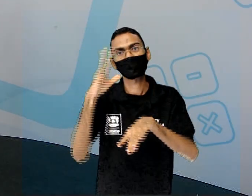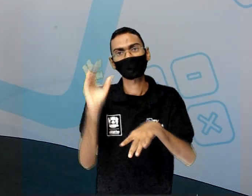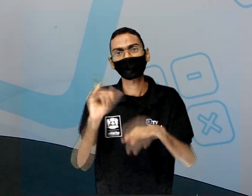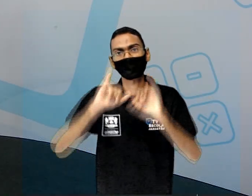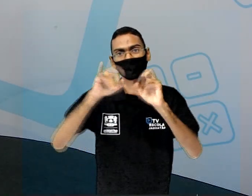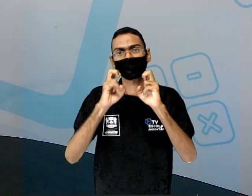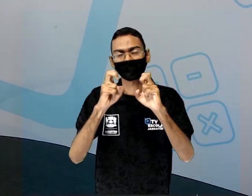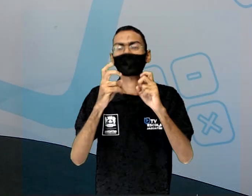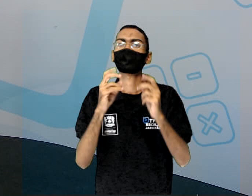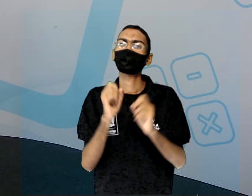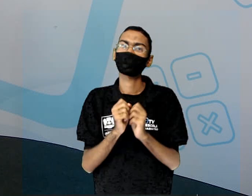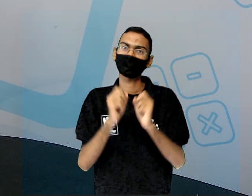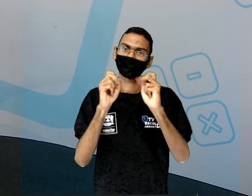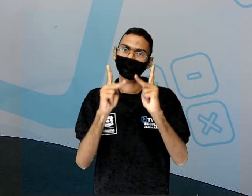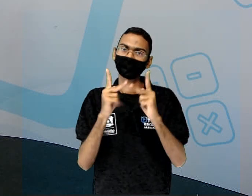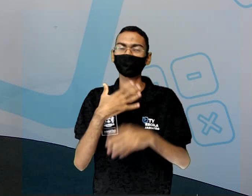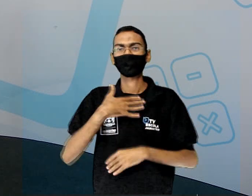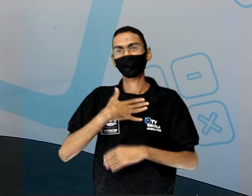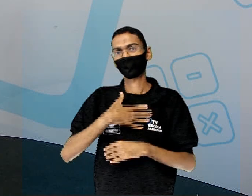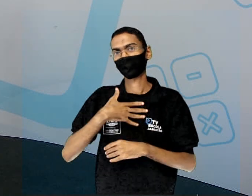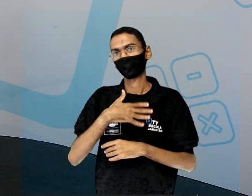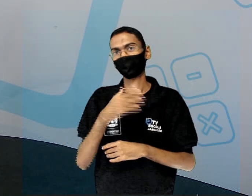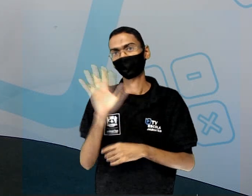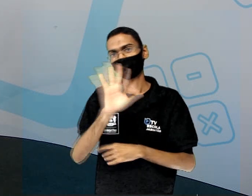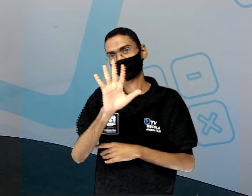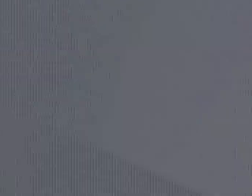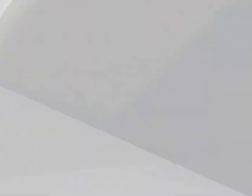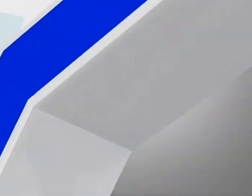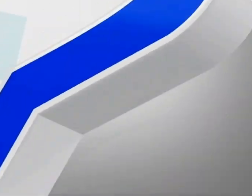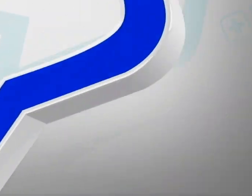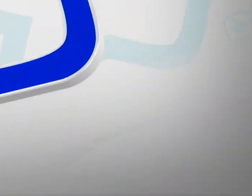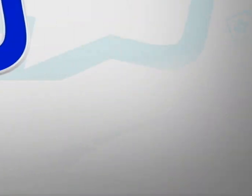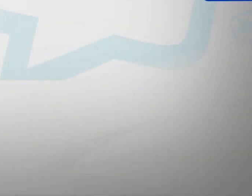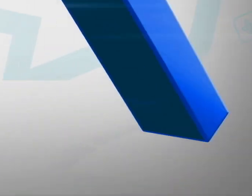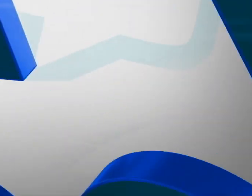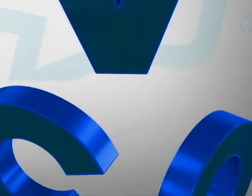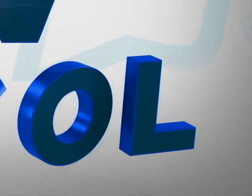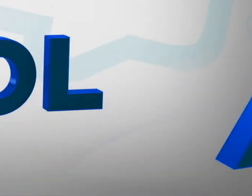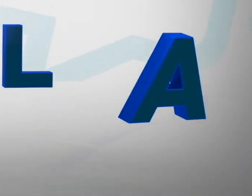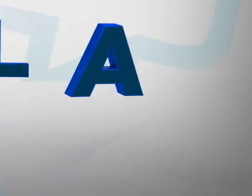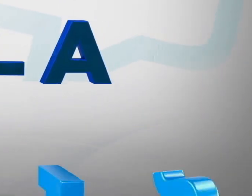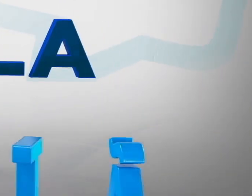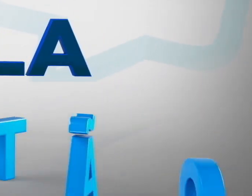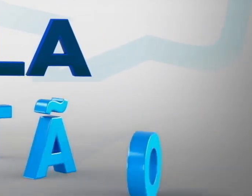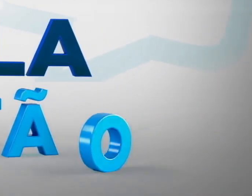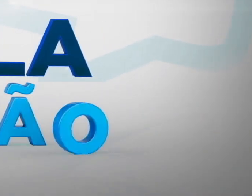Jaboatão. Até mais!